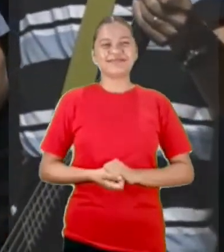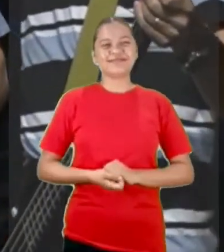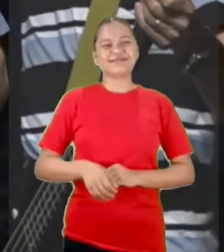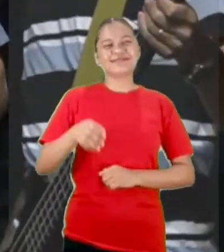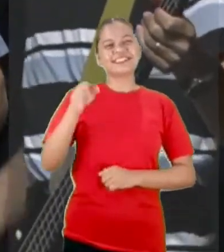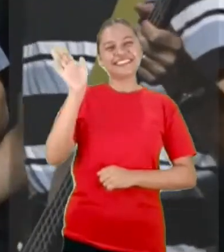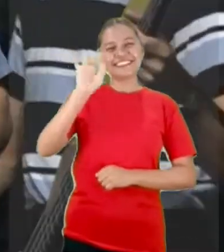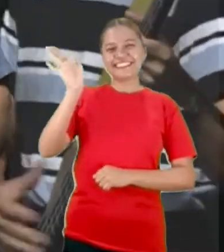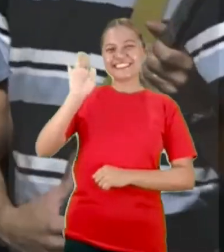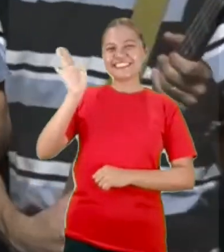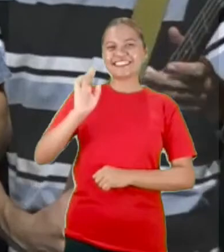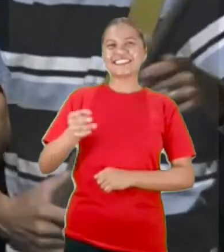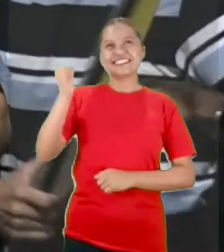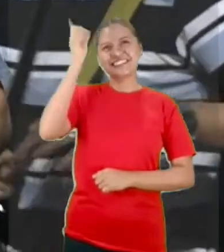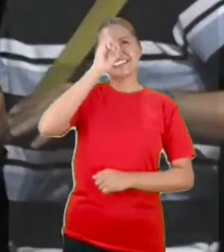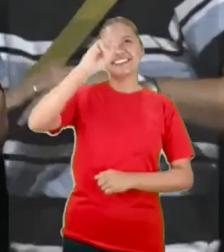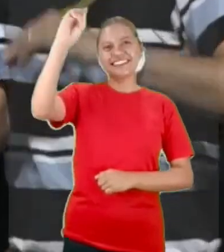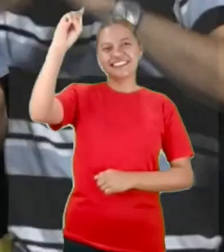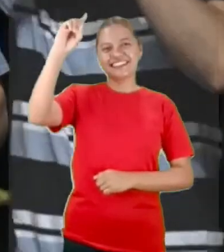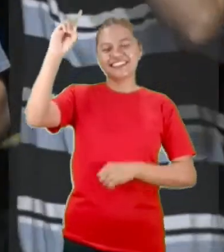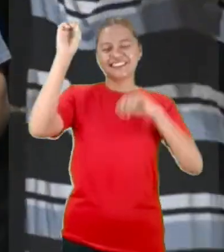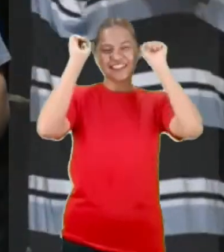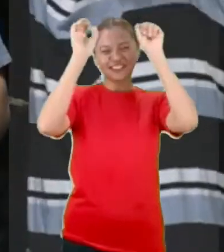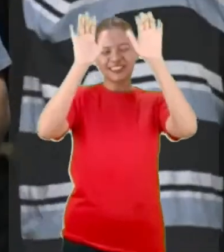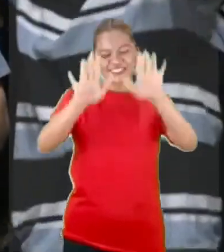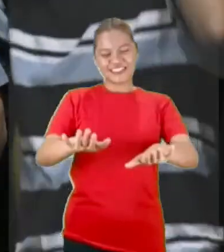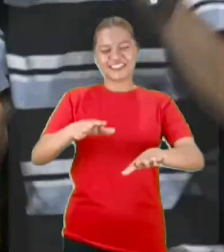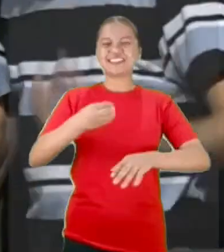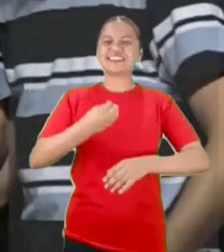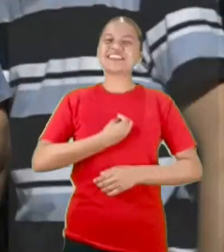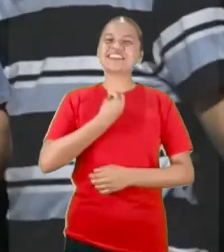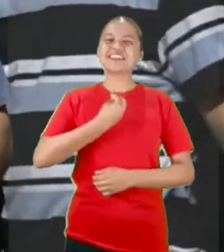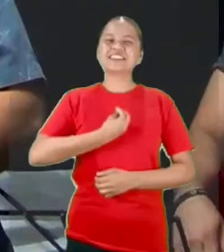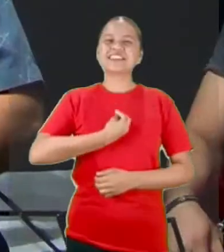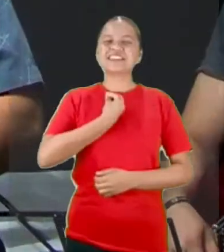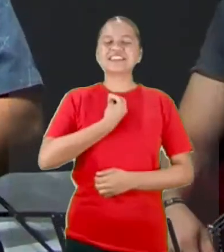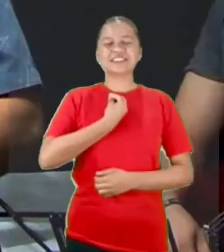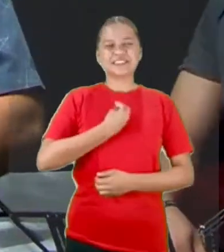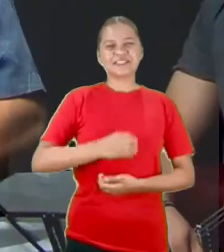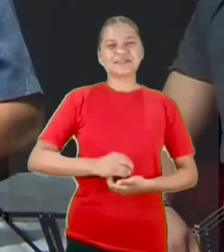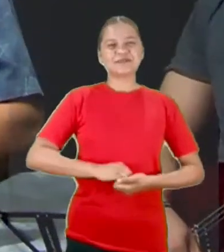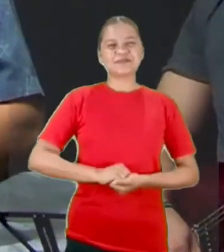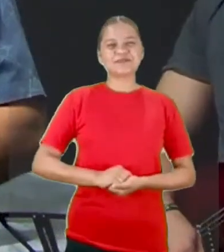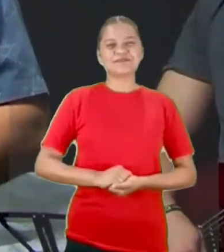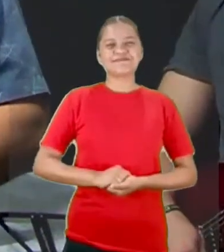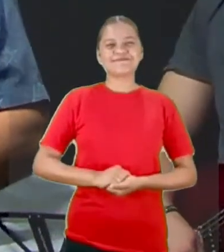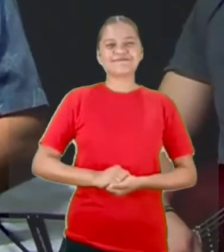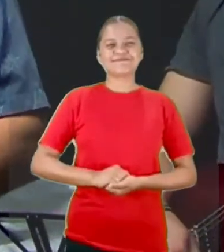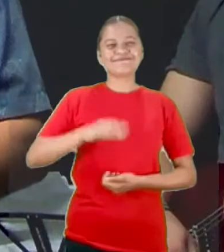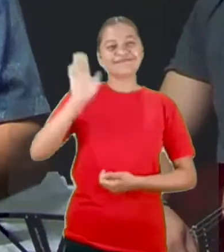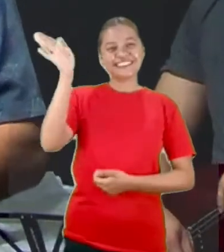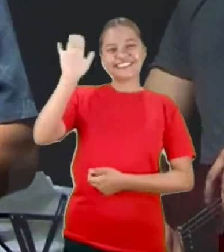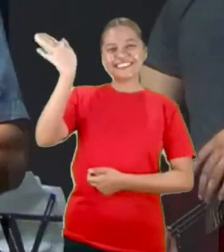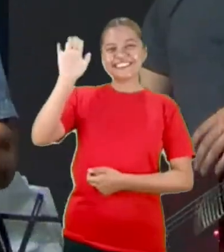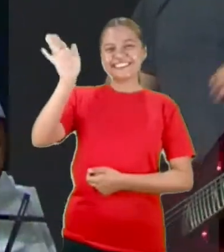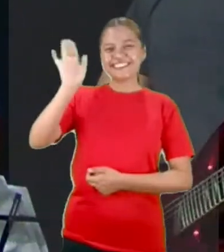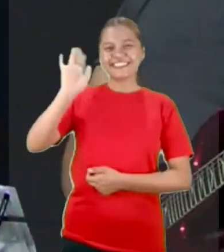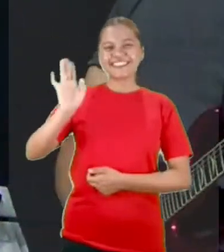E que a grandeza de Deus se manifeste diante de você. Até a próxima, se Deus quiser.